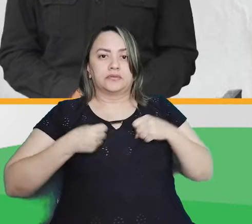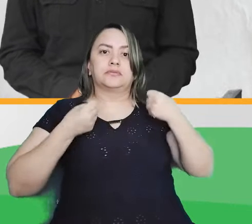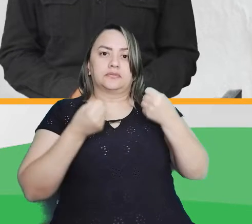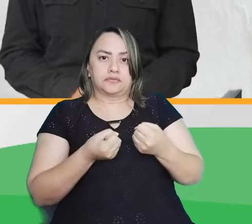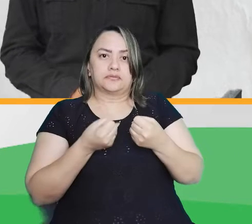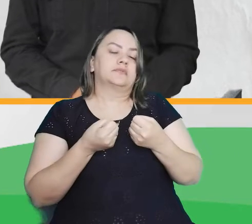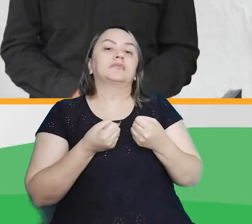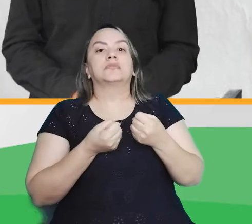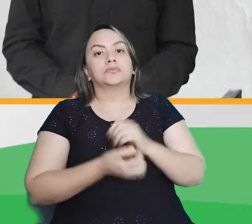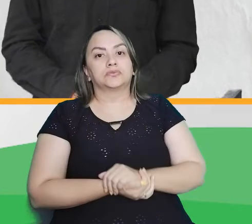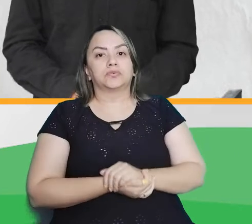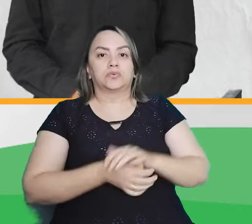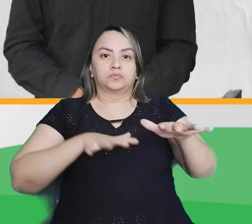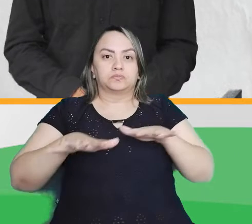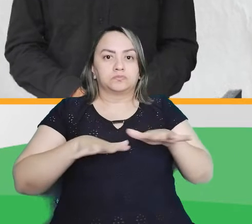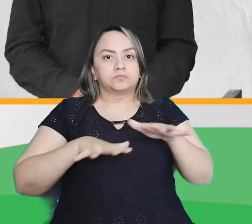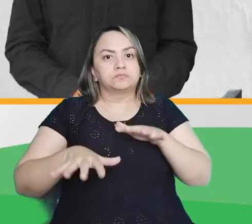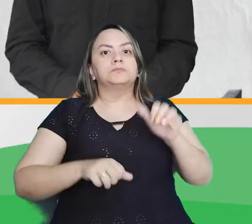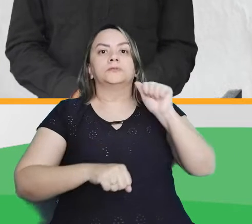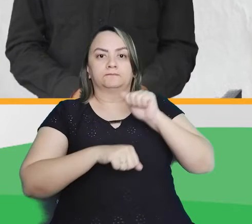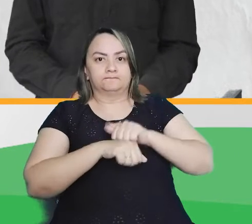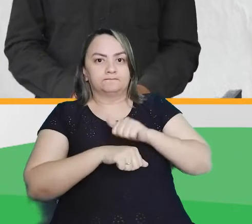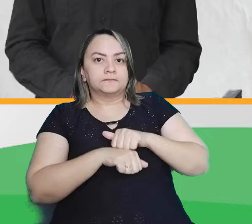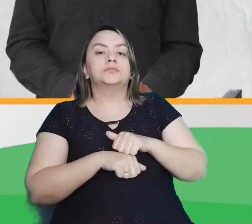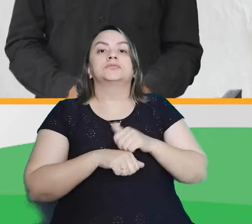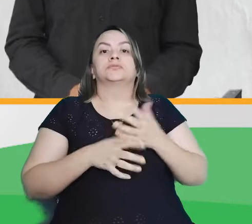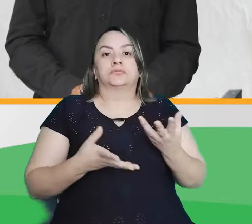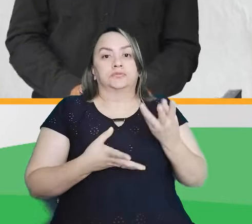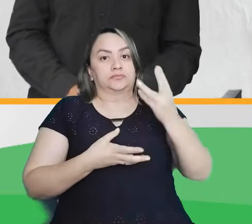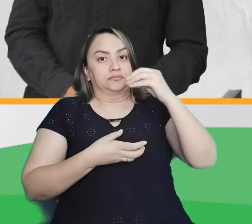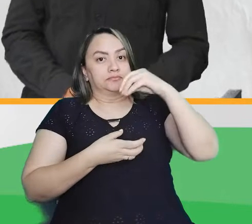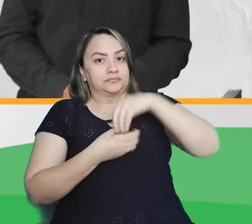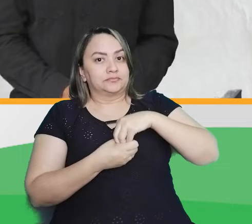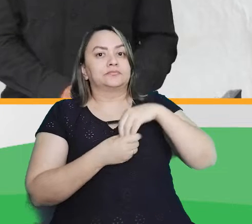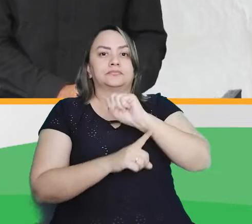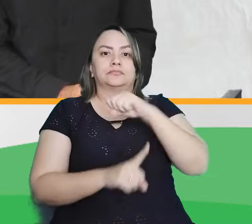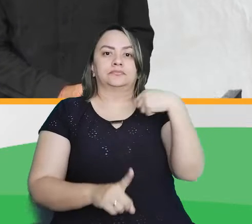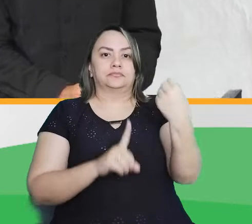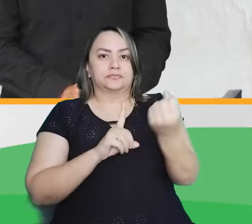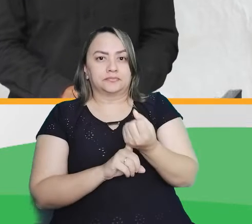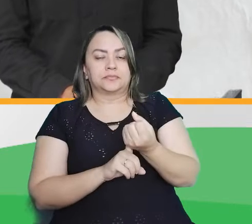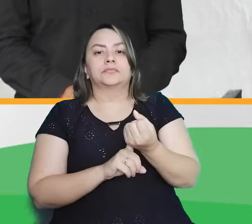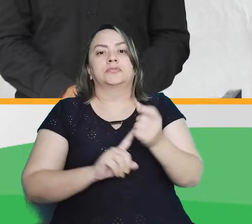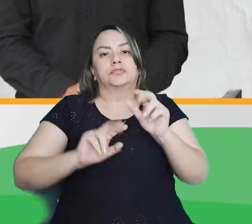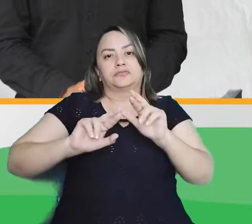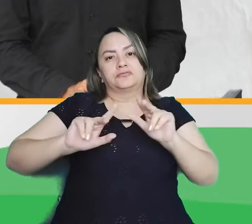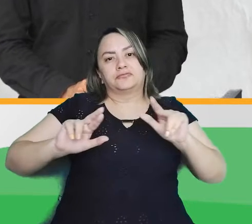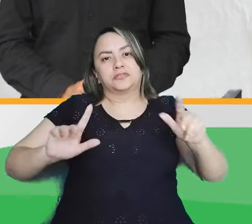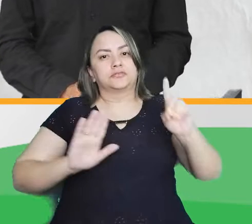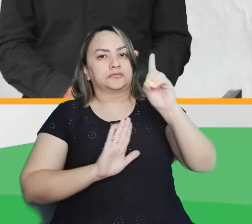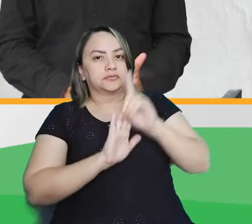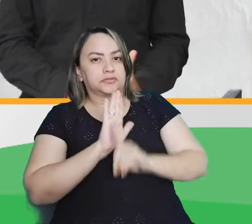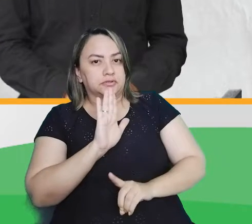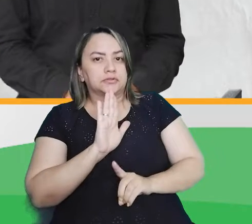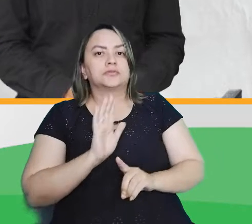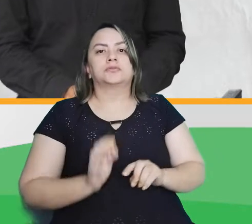da desigualdade e das violências desses direitos em diferentes espaços de vivência, respeitando a identidade